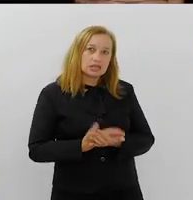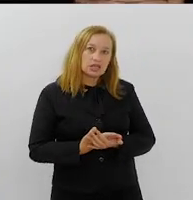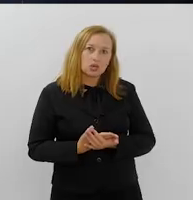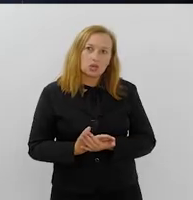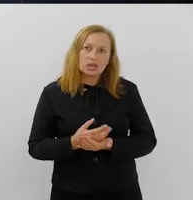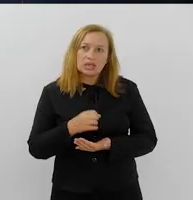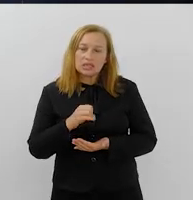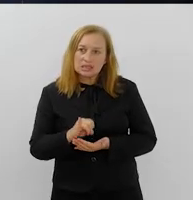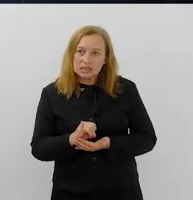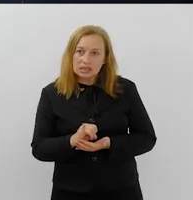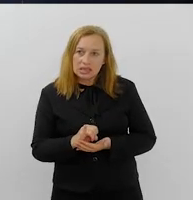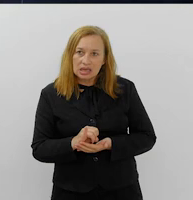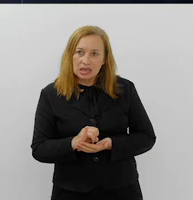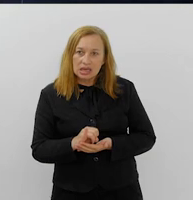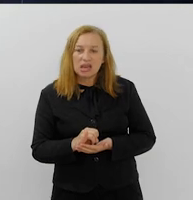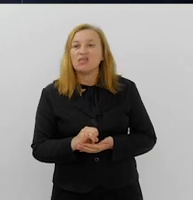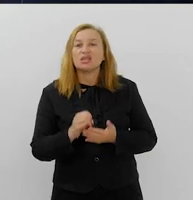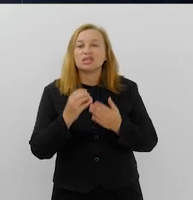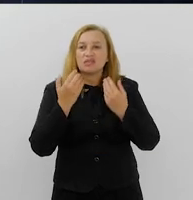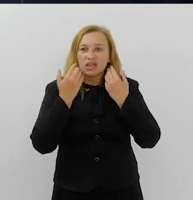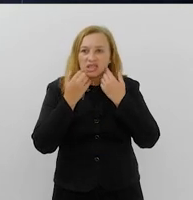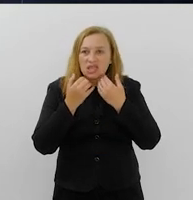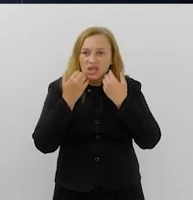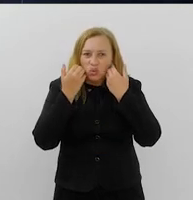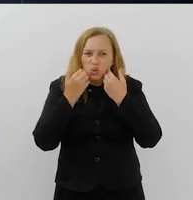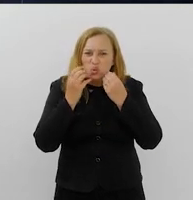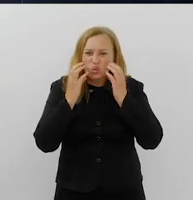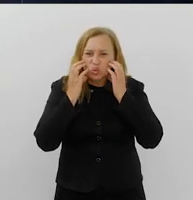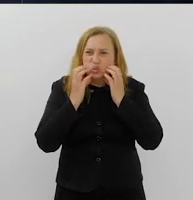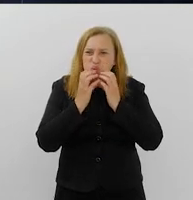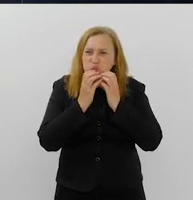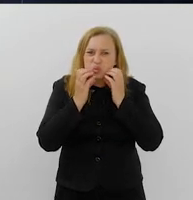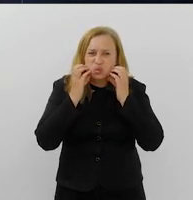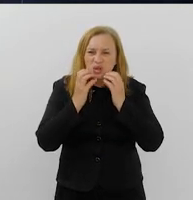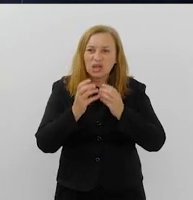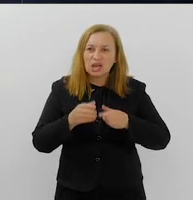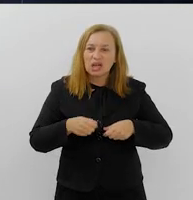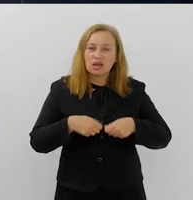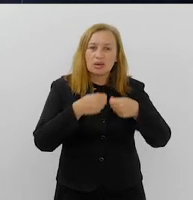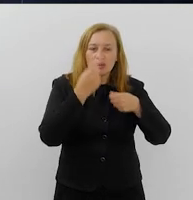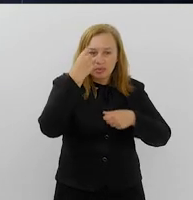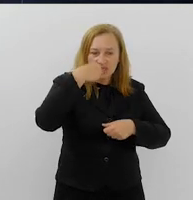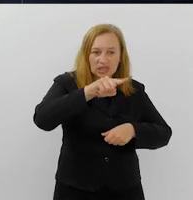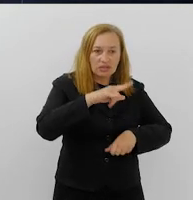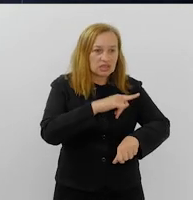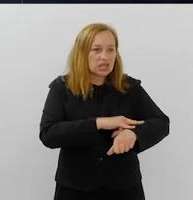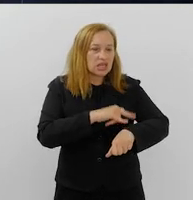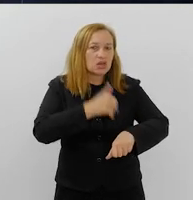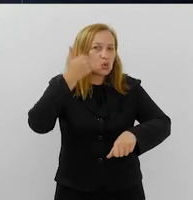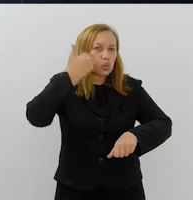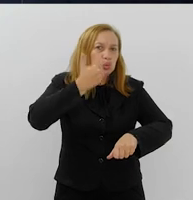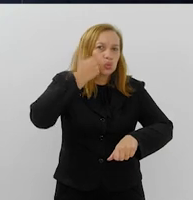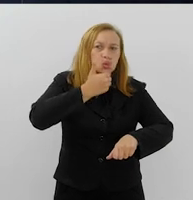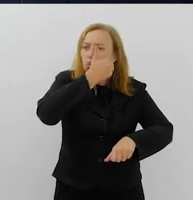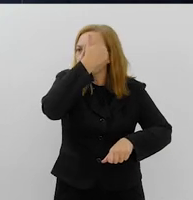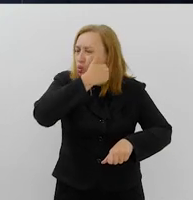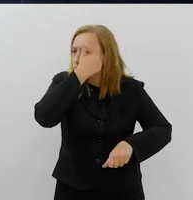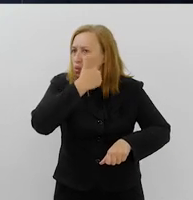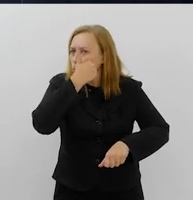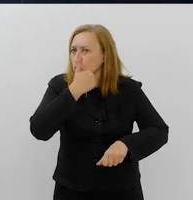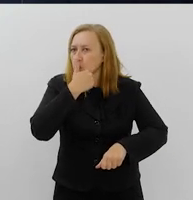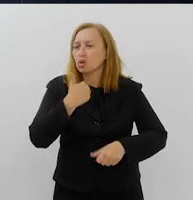dava um prestobarba, uma lâmina na mão, te encaminhava ao banheiro para que você fizesse. Nós tínhamos